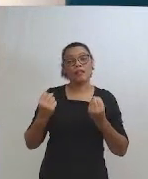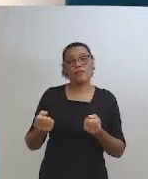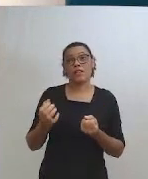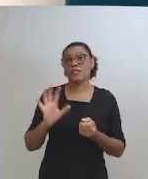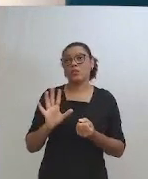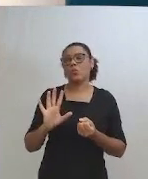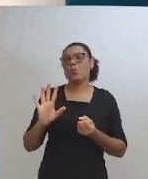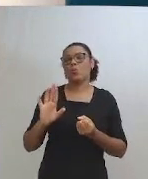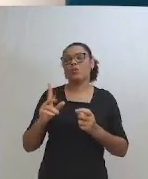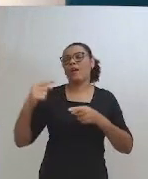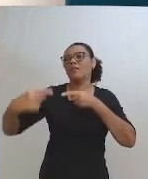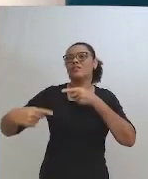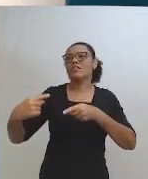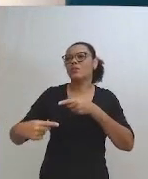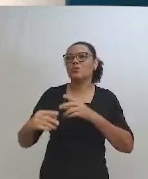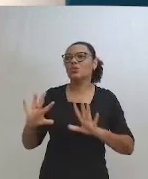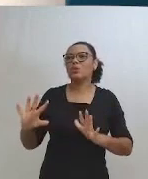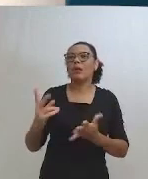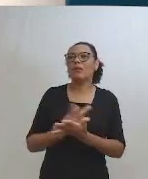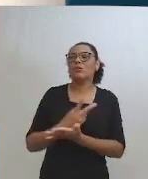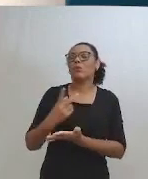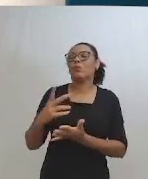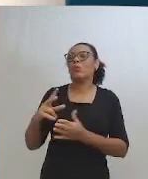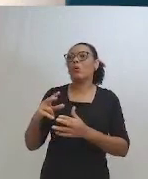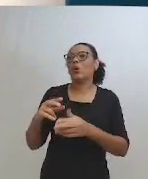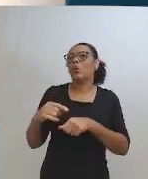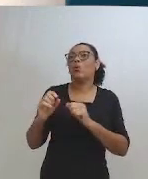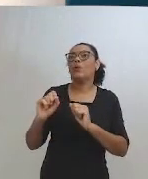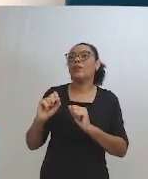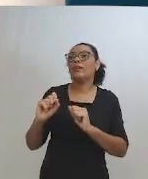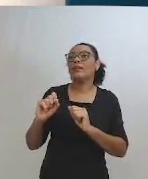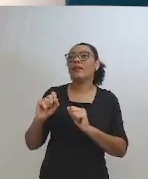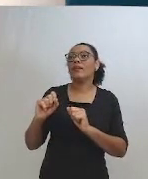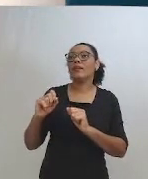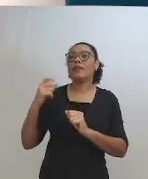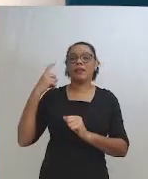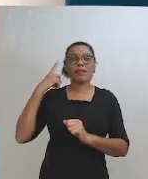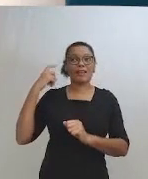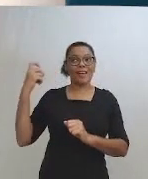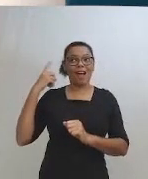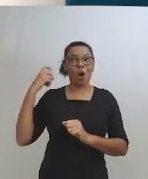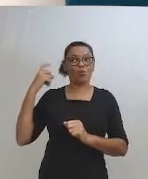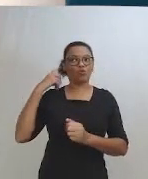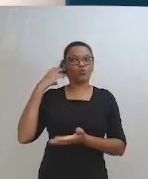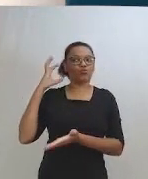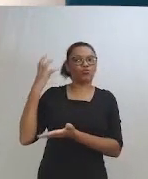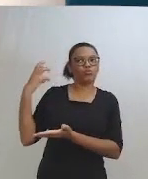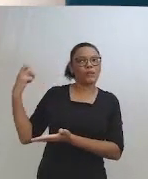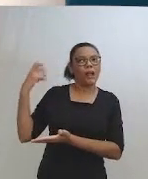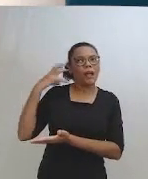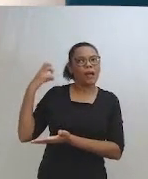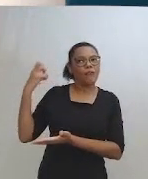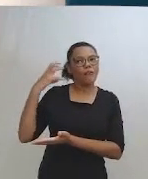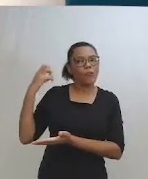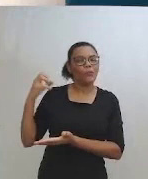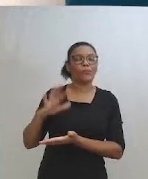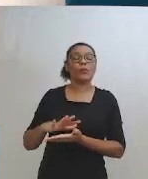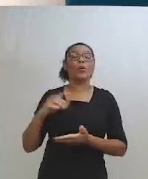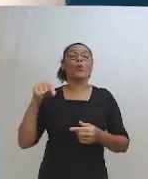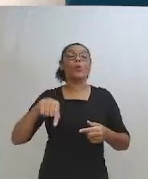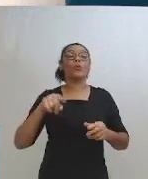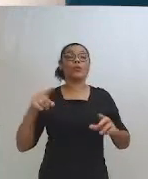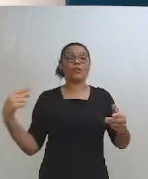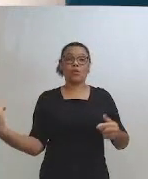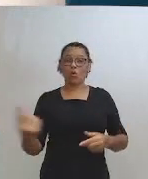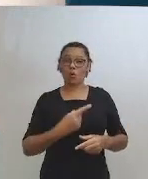ato de gravar. Mas o que a defesa está discutindo é a